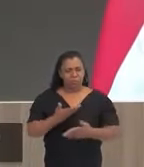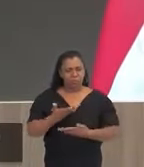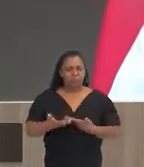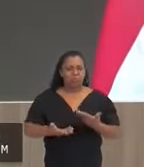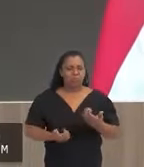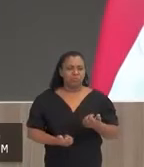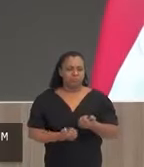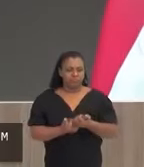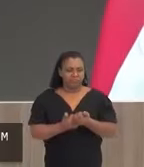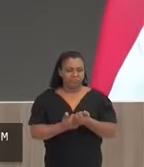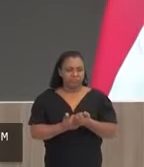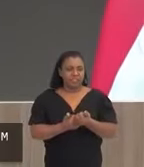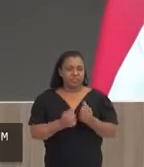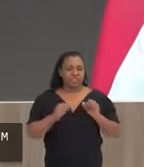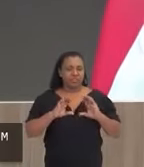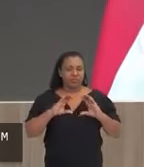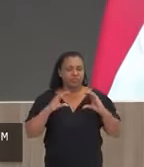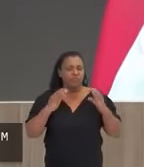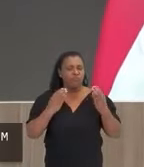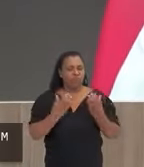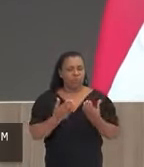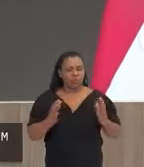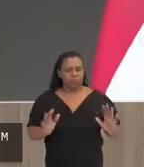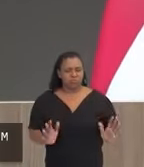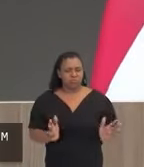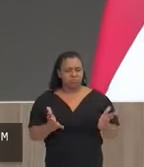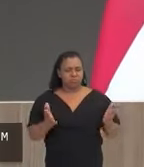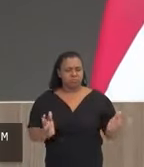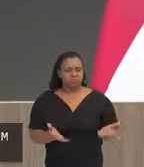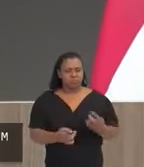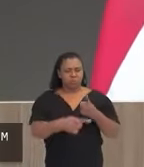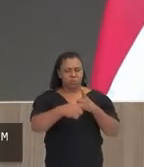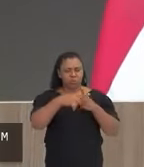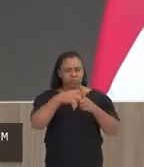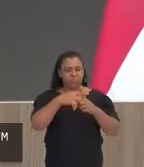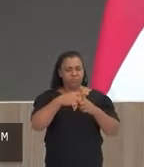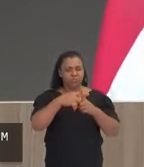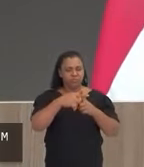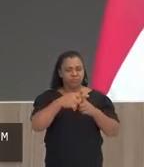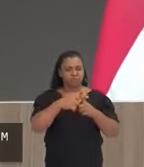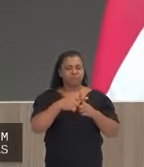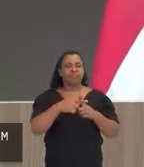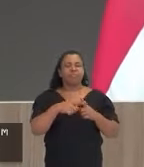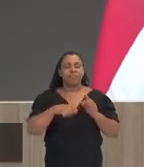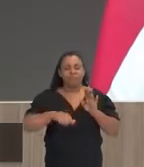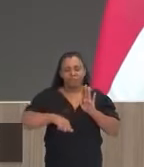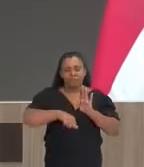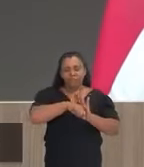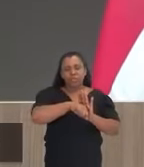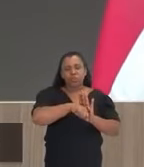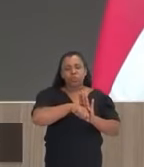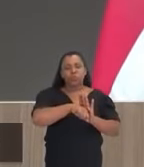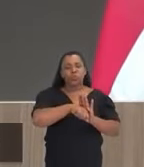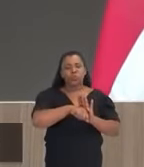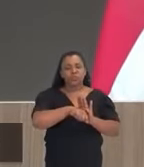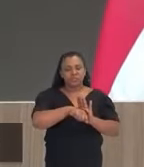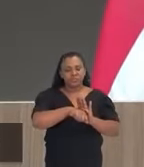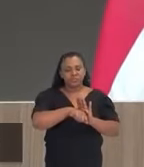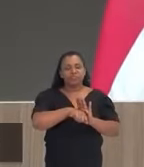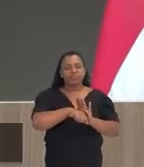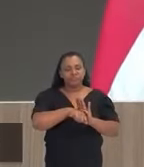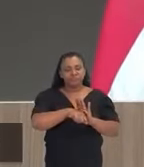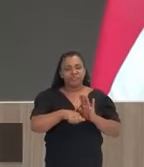fórum surtiu muitos efeitos positivos. Recebemos denúncias de entidades sindicais que diziam